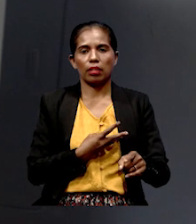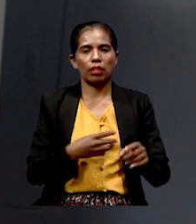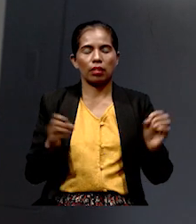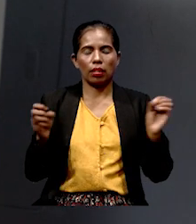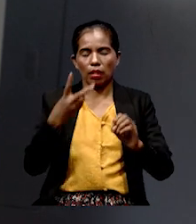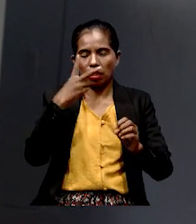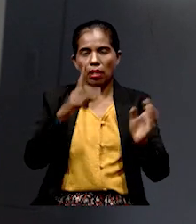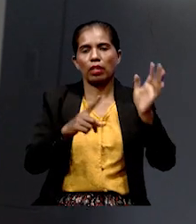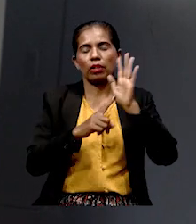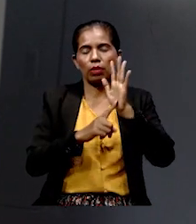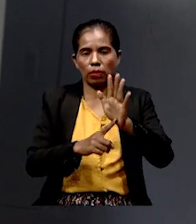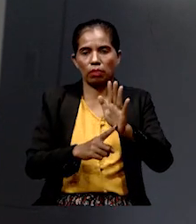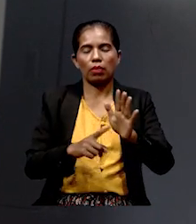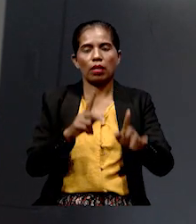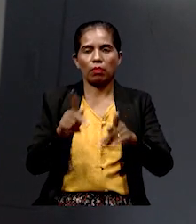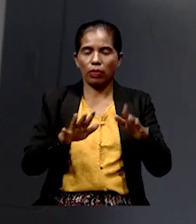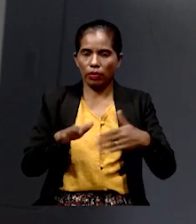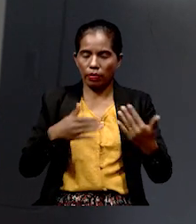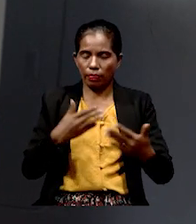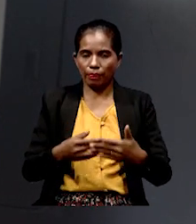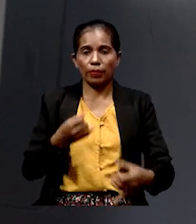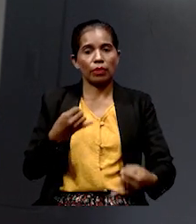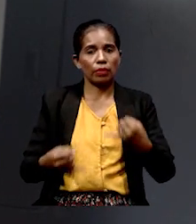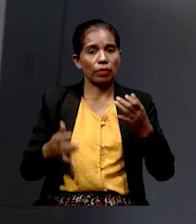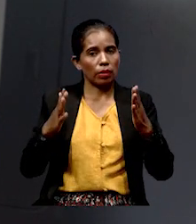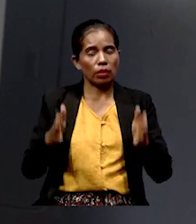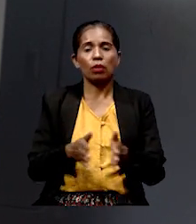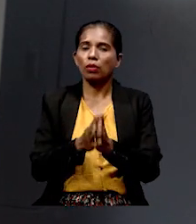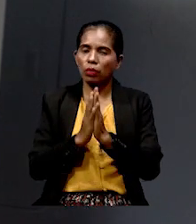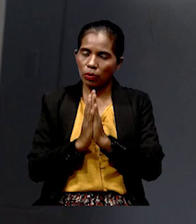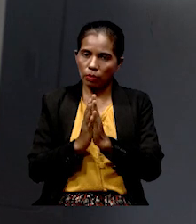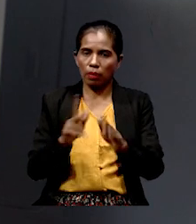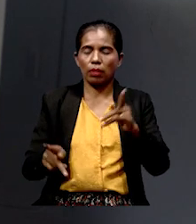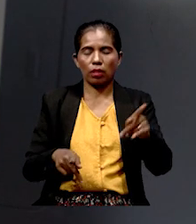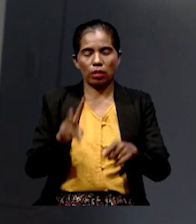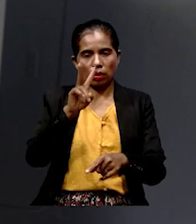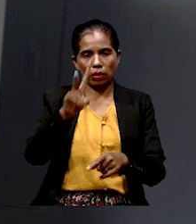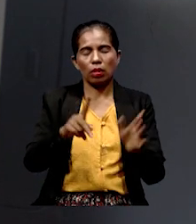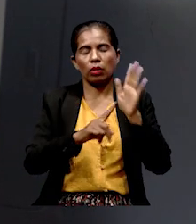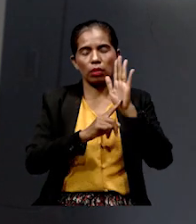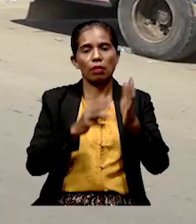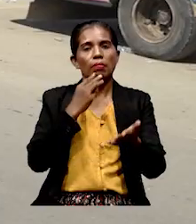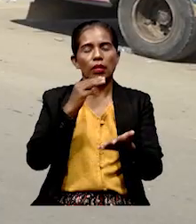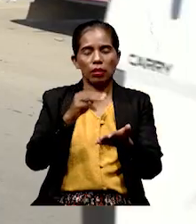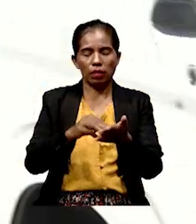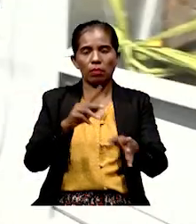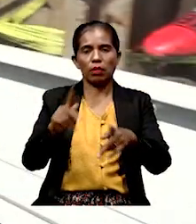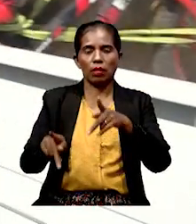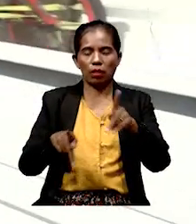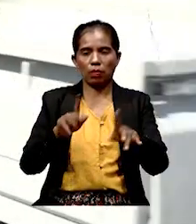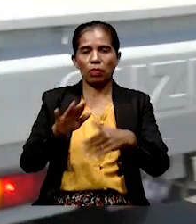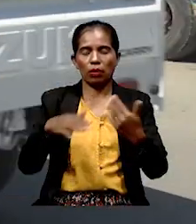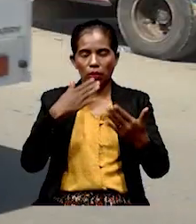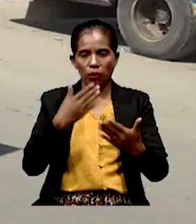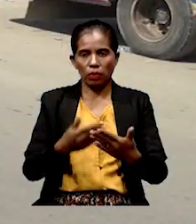tatto hatu di ne ba malu. Jurista mosso su ba candidato presidente na ingrua atu bele hato mensaje en ruma ba apoiante no simpatizante